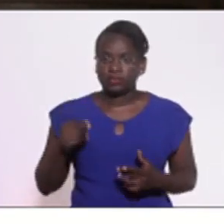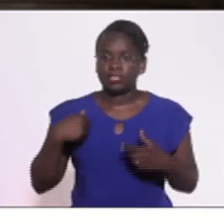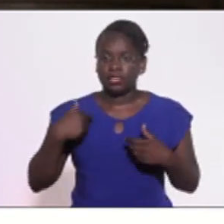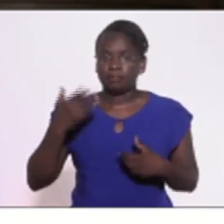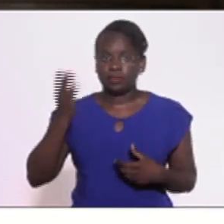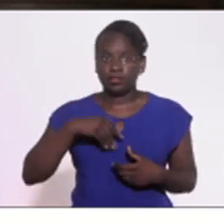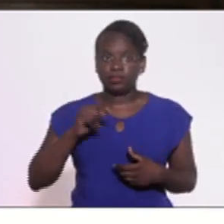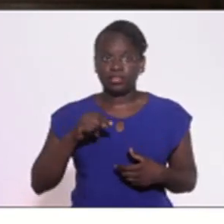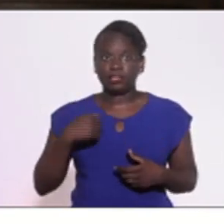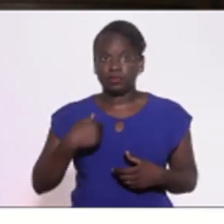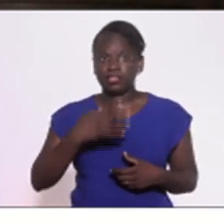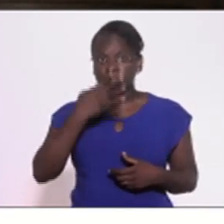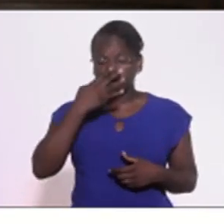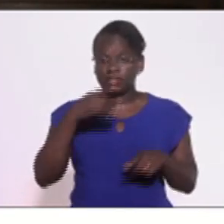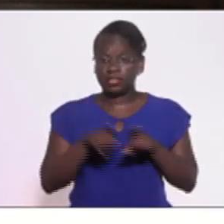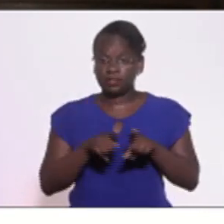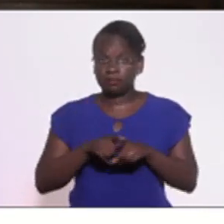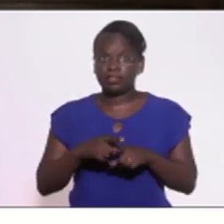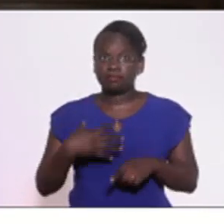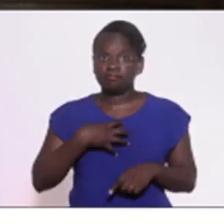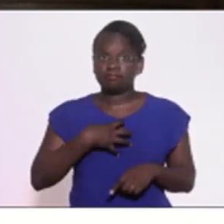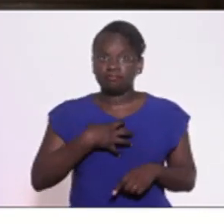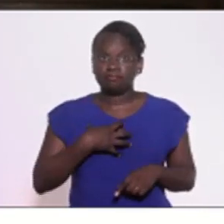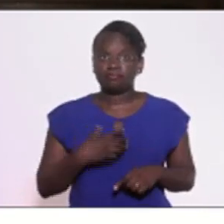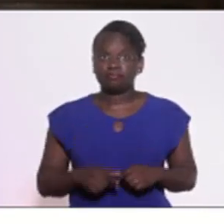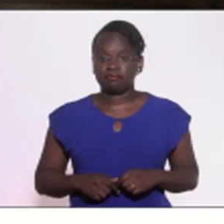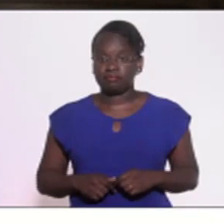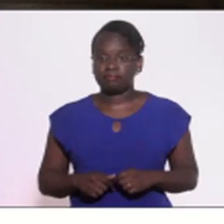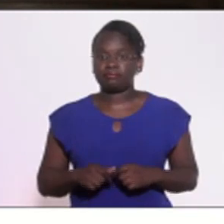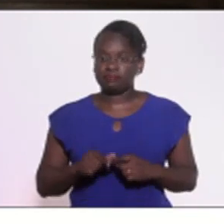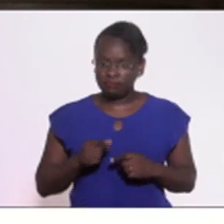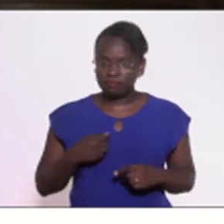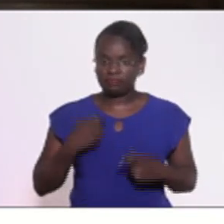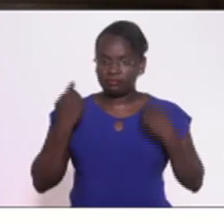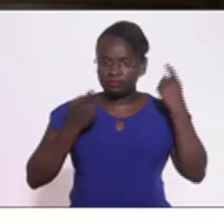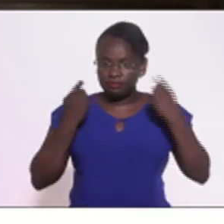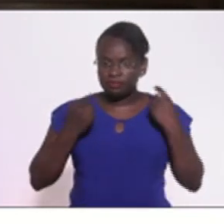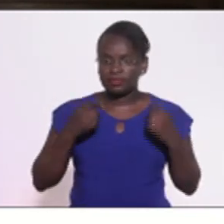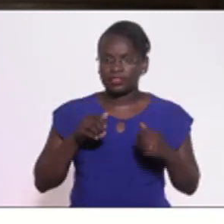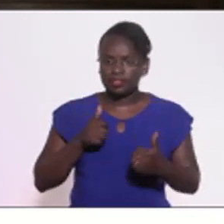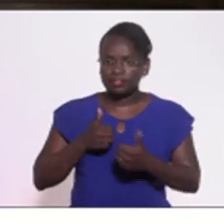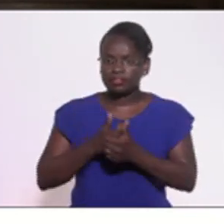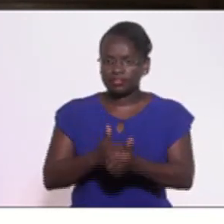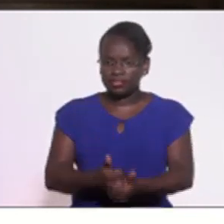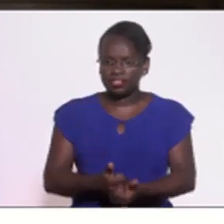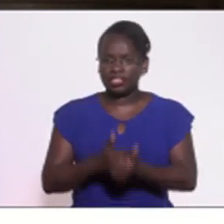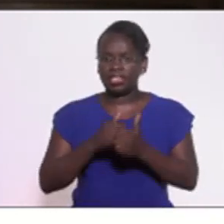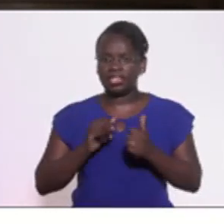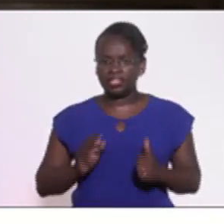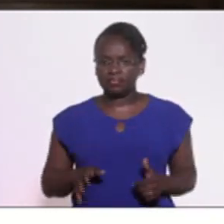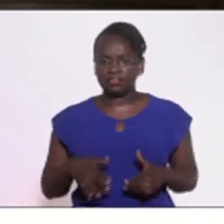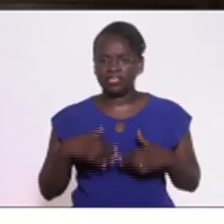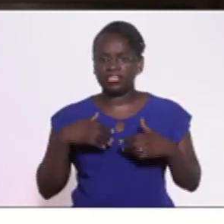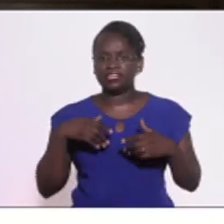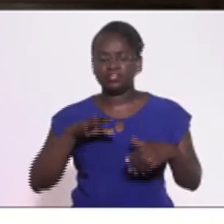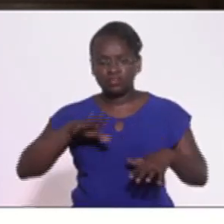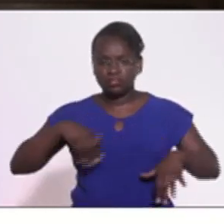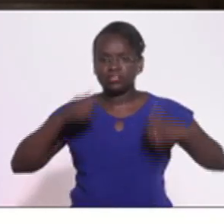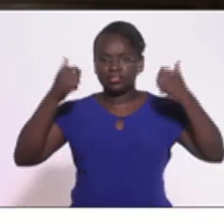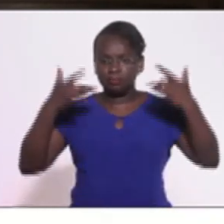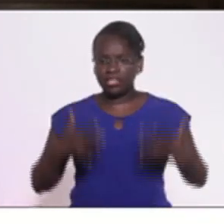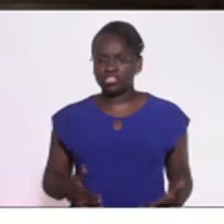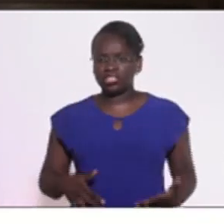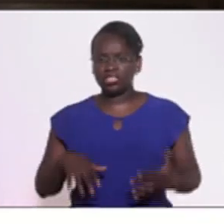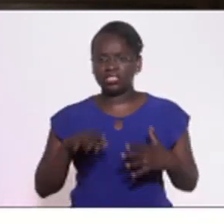da admiração, hoje eu tenha afeto, preocupação e acompanhamento em tudo que diz respeito ao